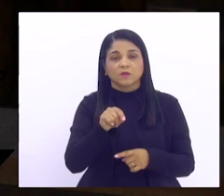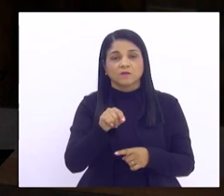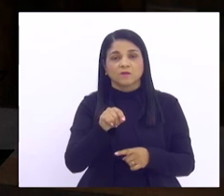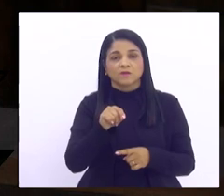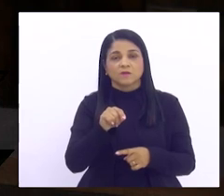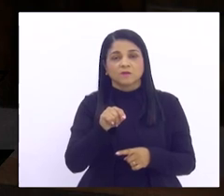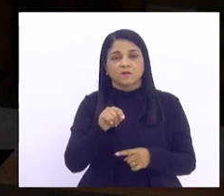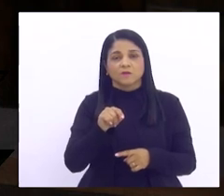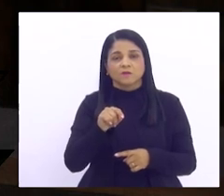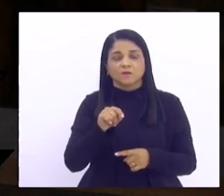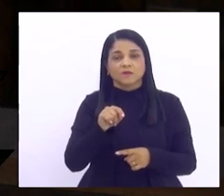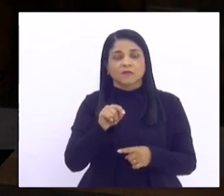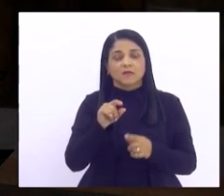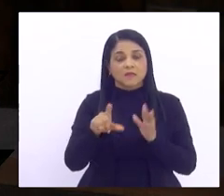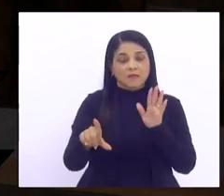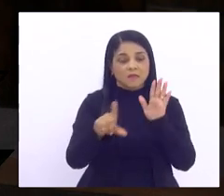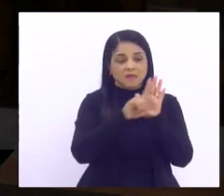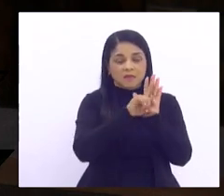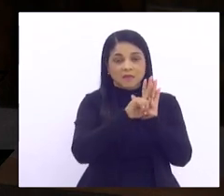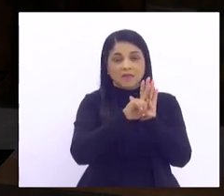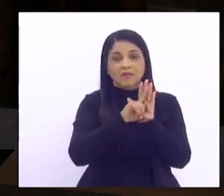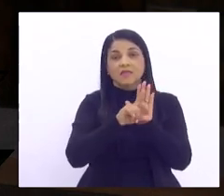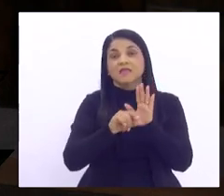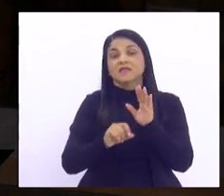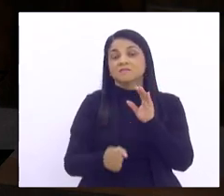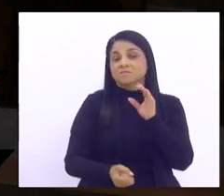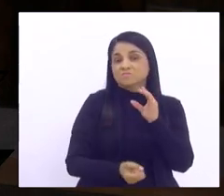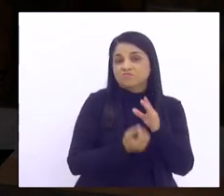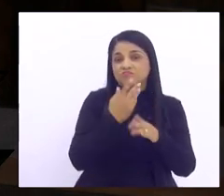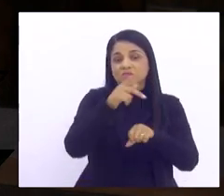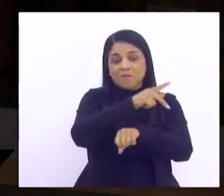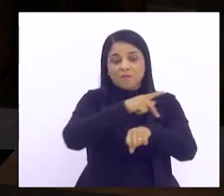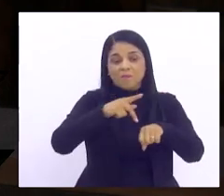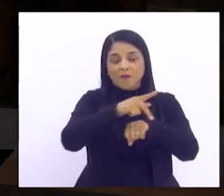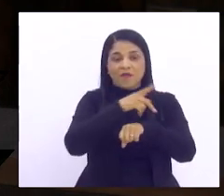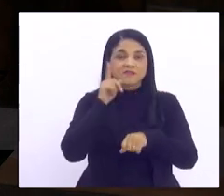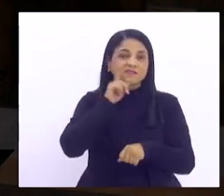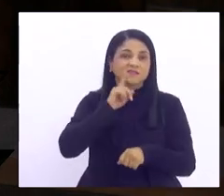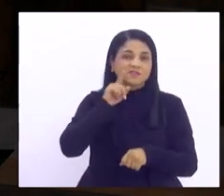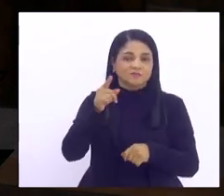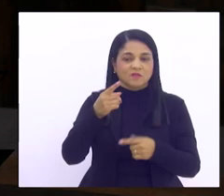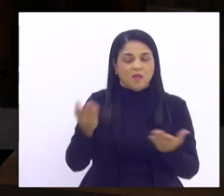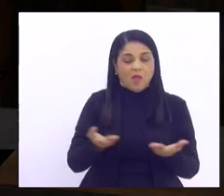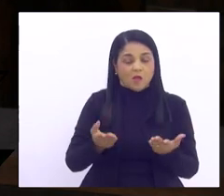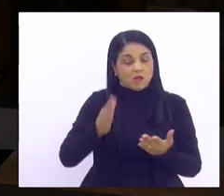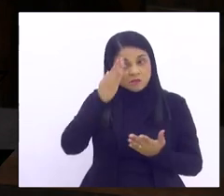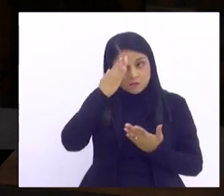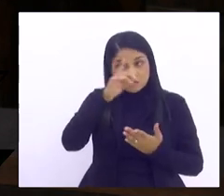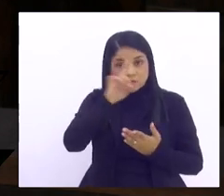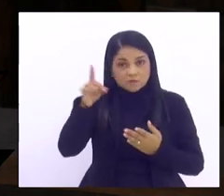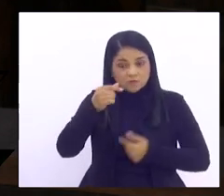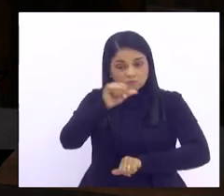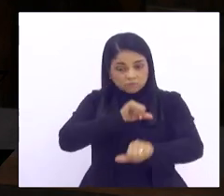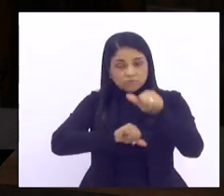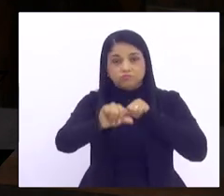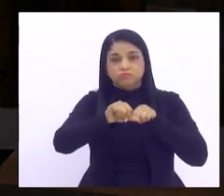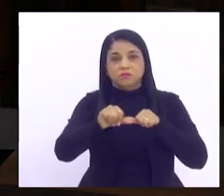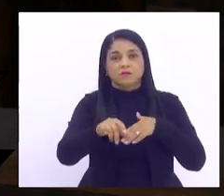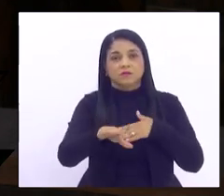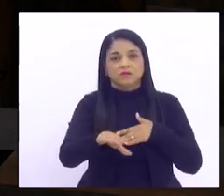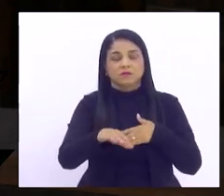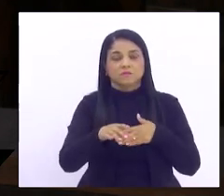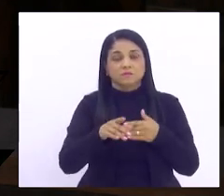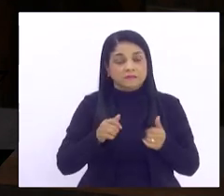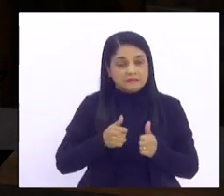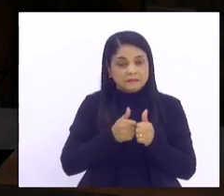que legalizou o aborto nos Estados Unidos. Graças a Deus, agora revertido. Como exemplo a ser seguido pelo